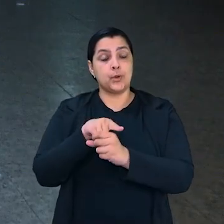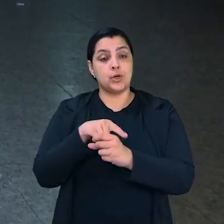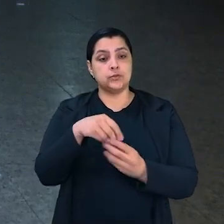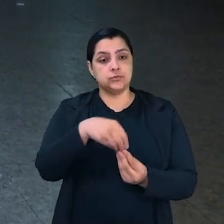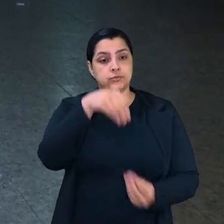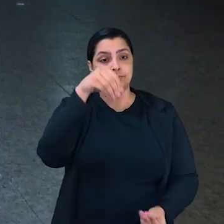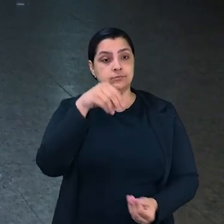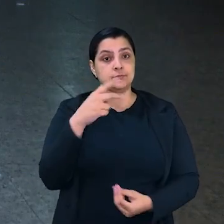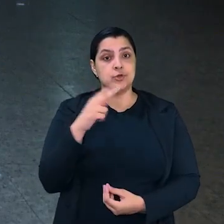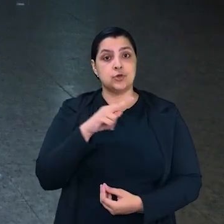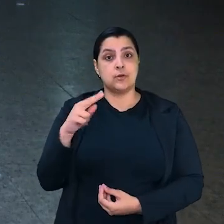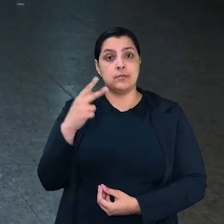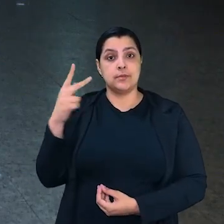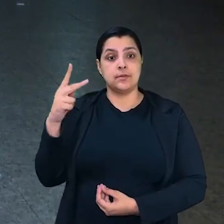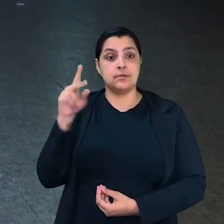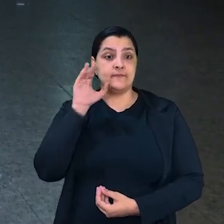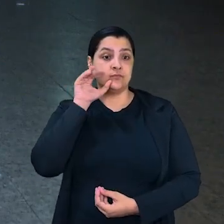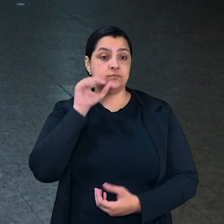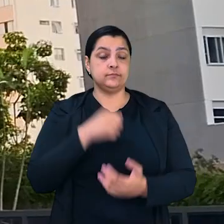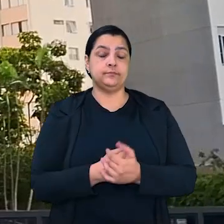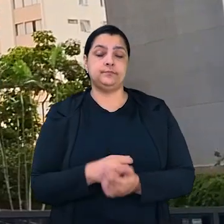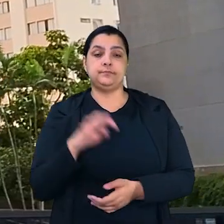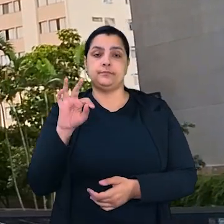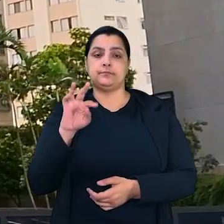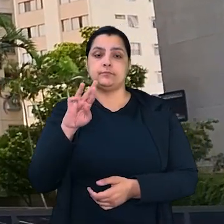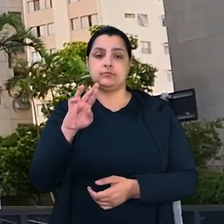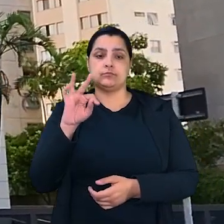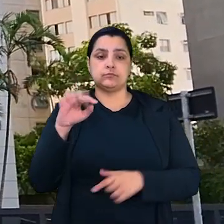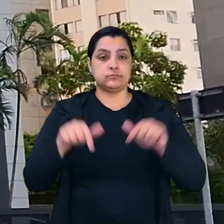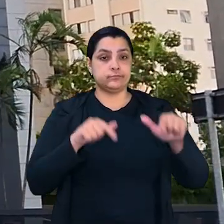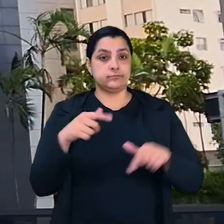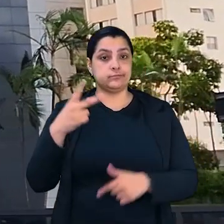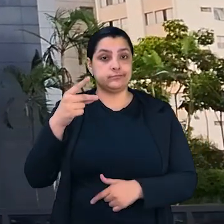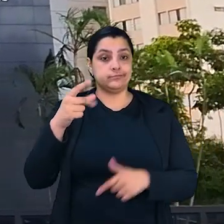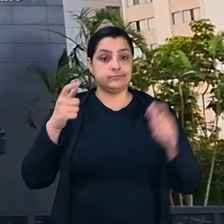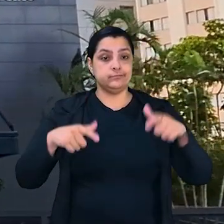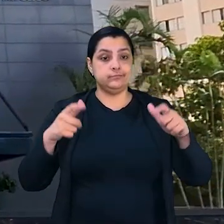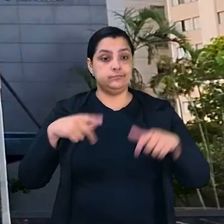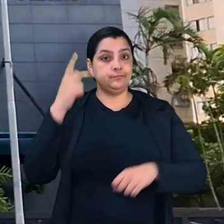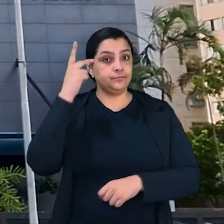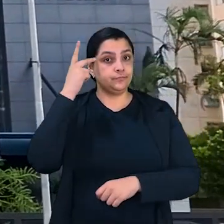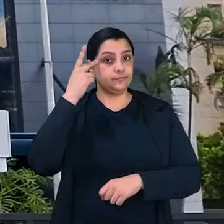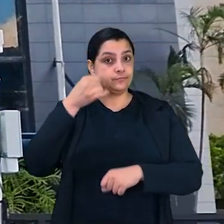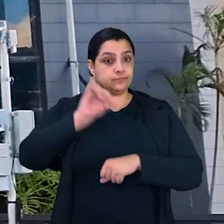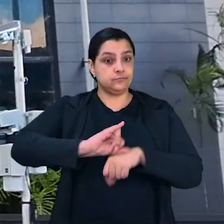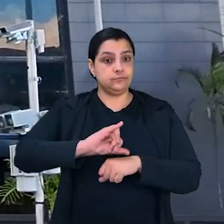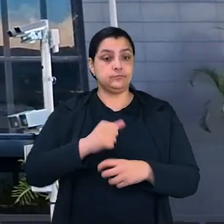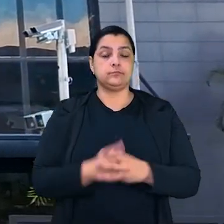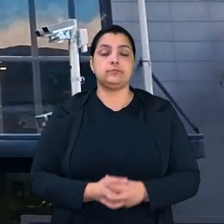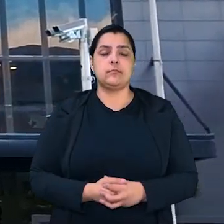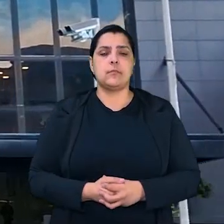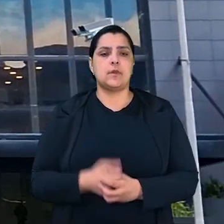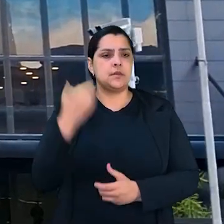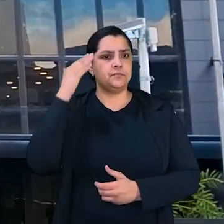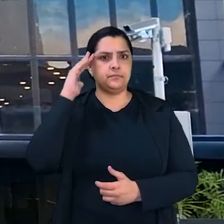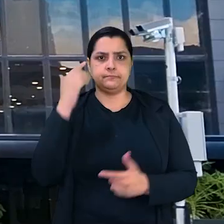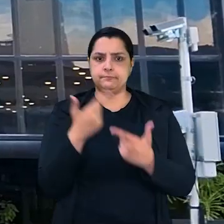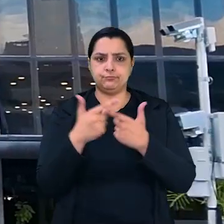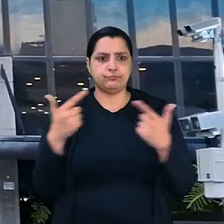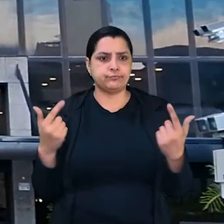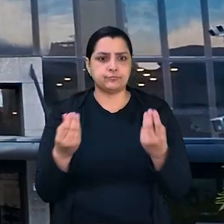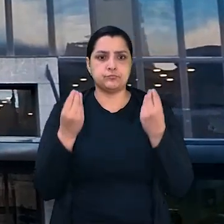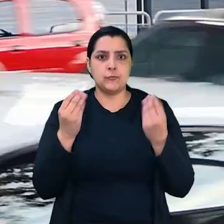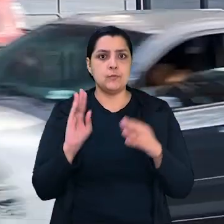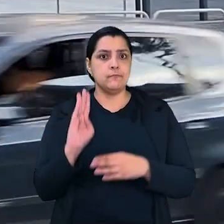de depósito em nome do empregado. O Tribunal Regional do Trabalho da 2ª Região em São Paulo entendeu